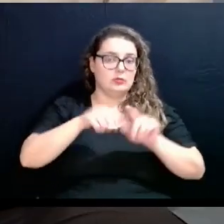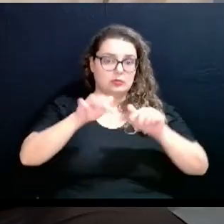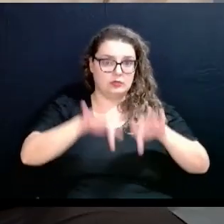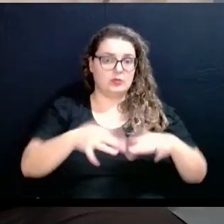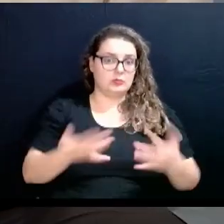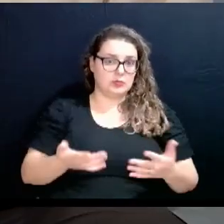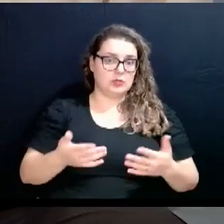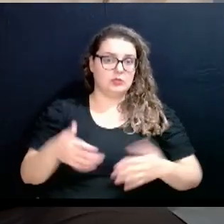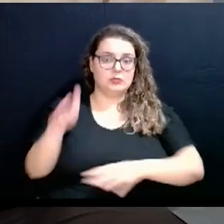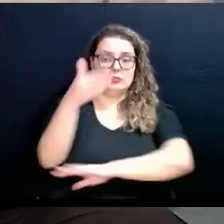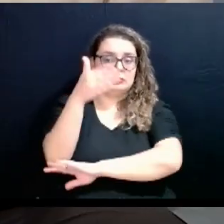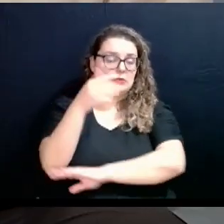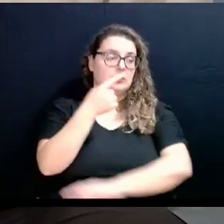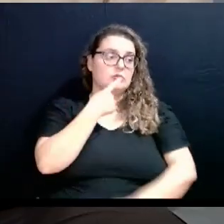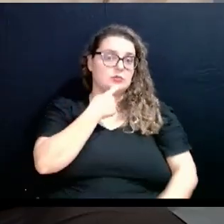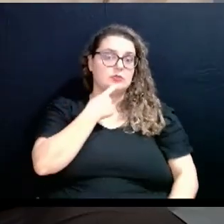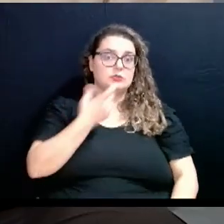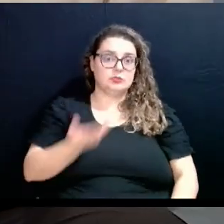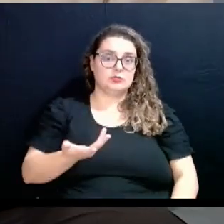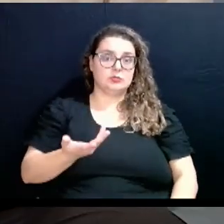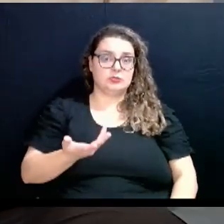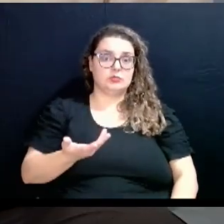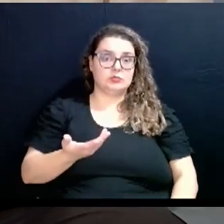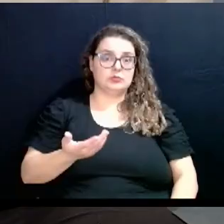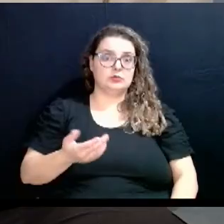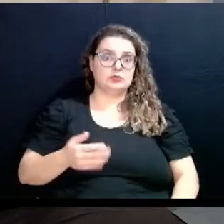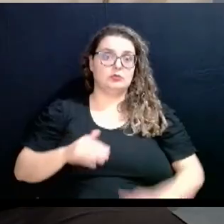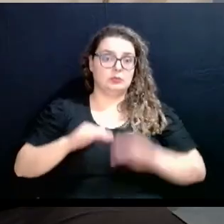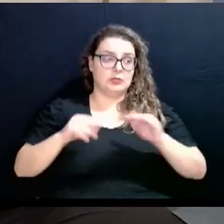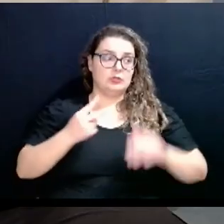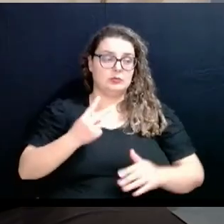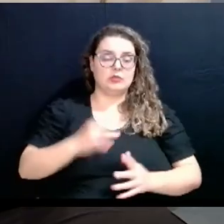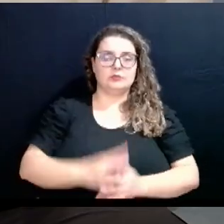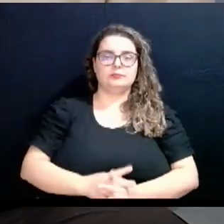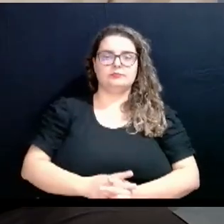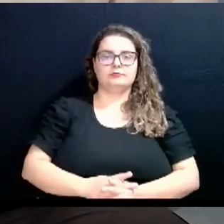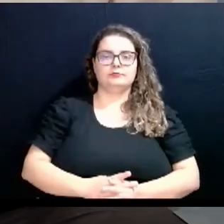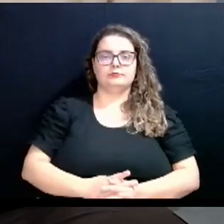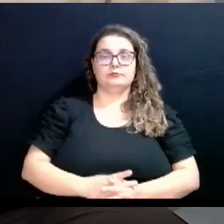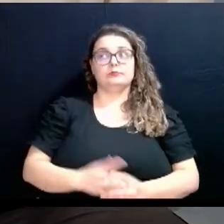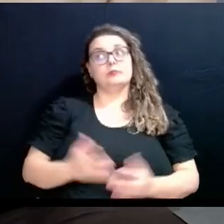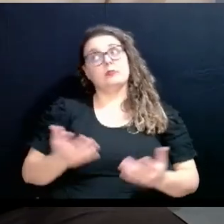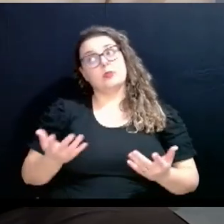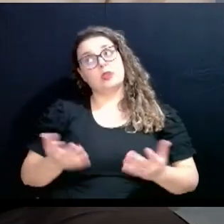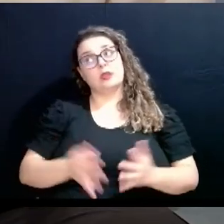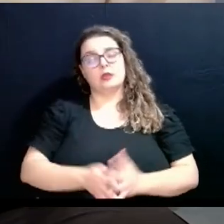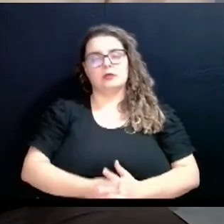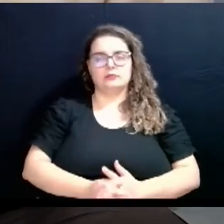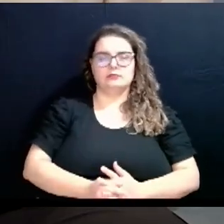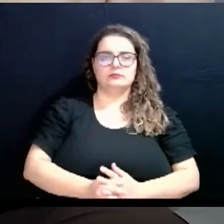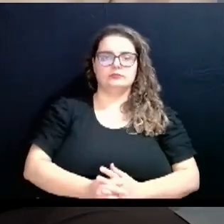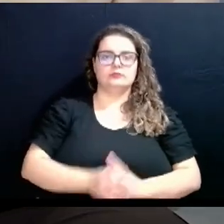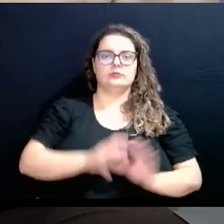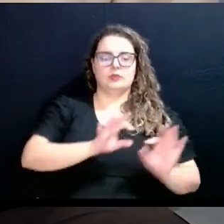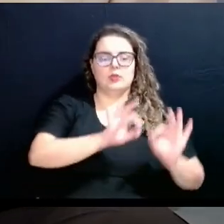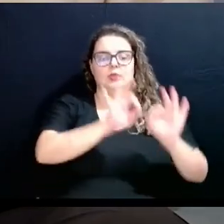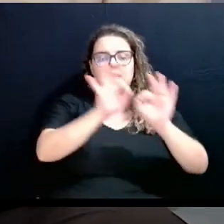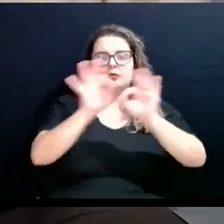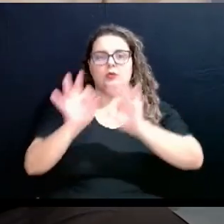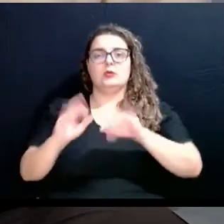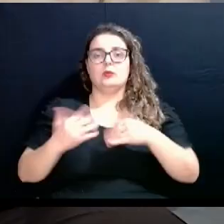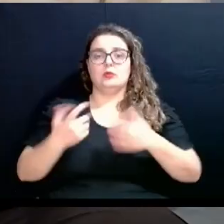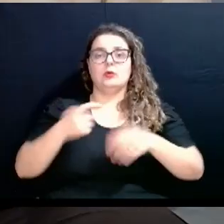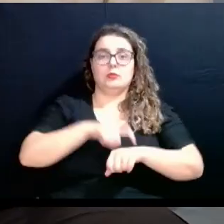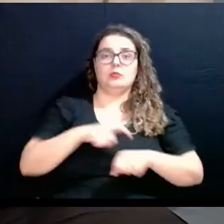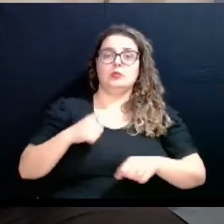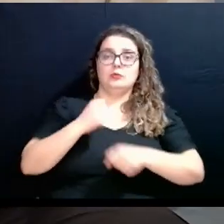final do mês na questão da bandeira tarifária patamar 2? A gente tem que ficar acompanhando que